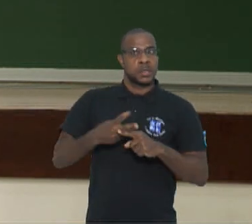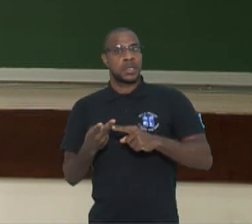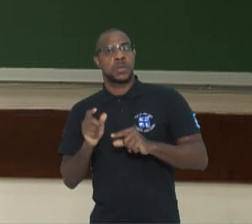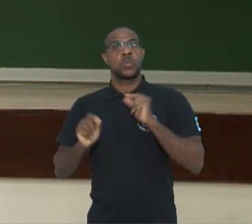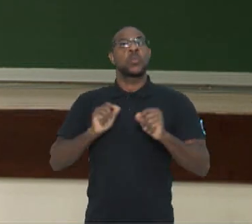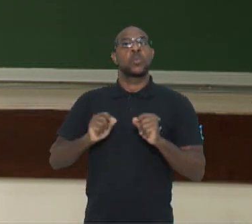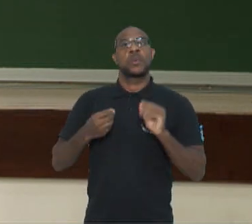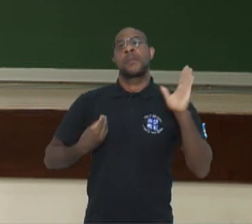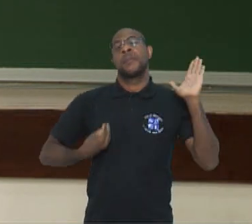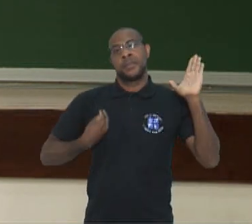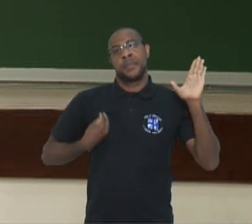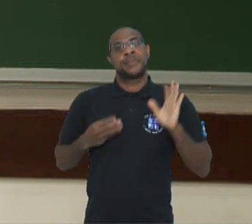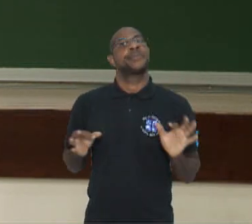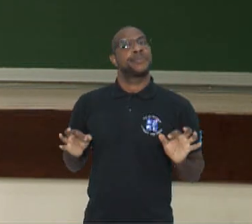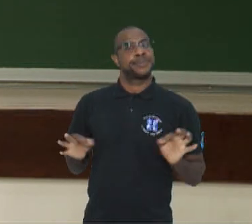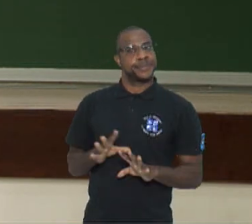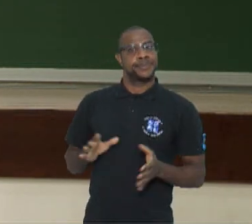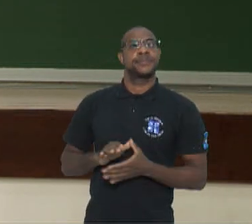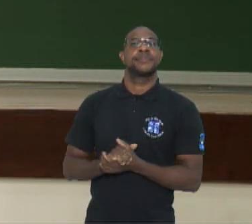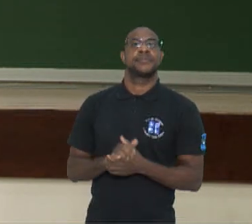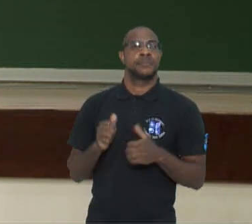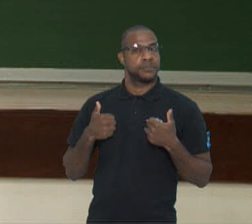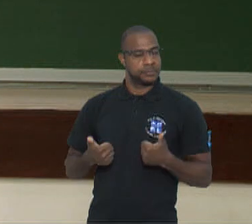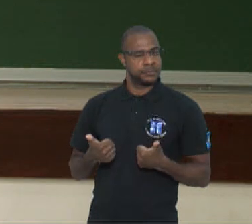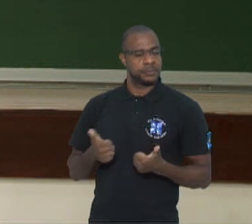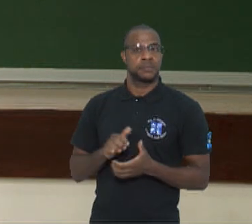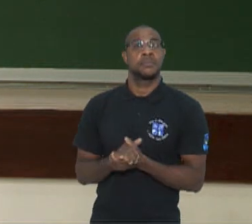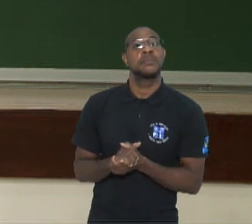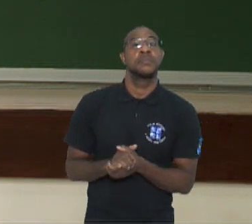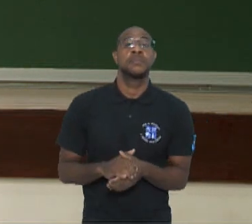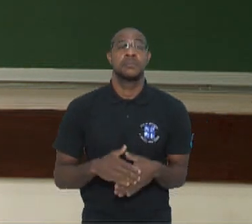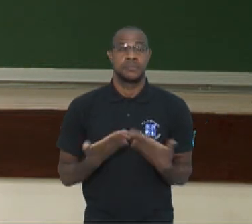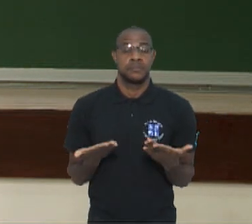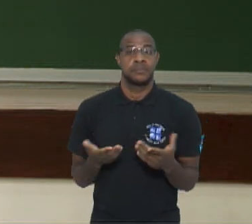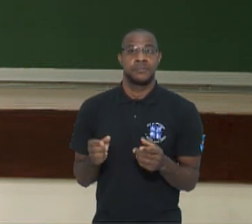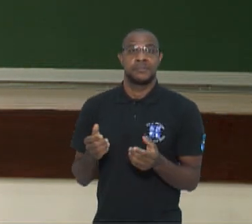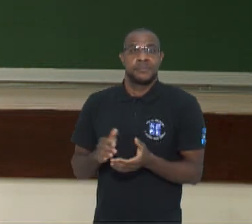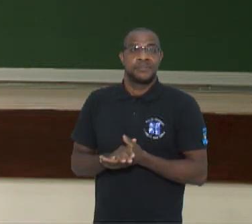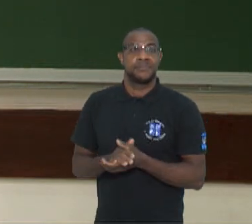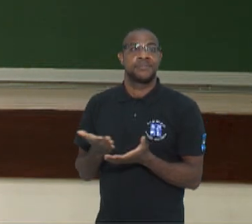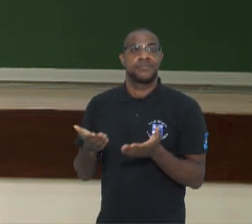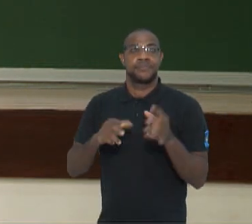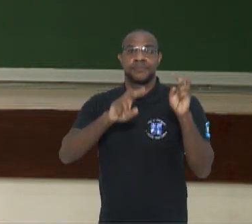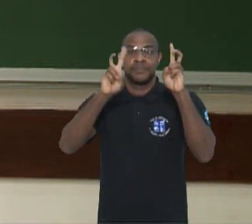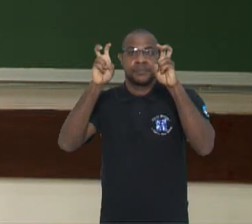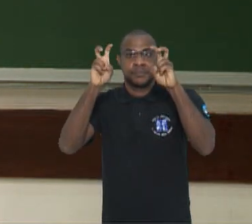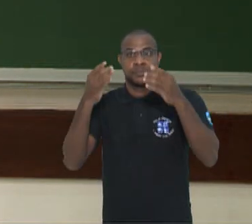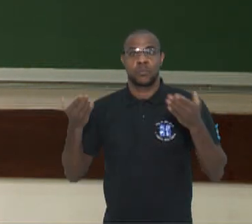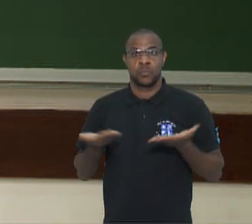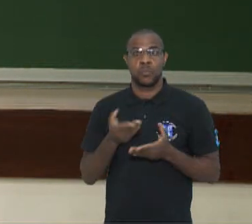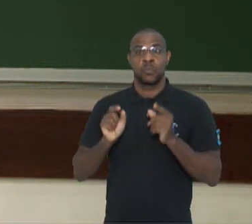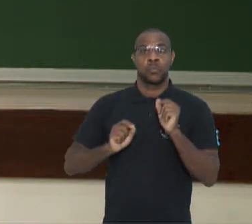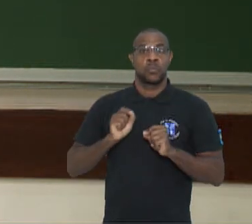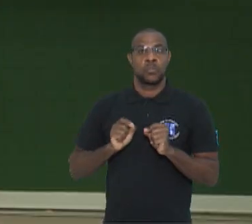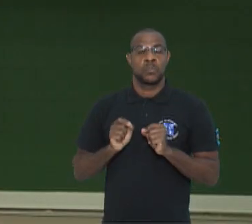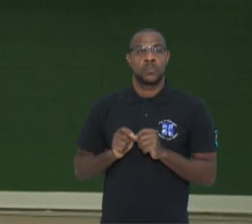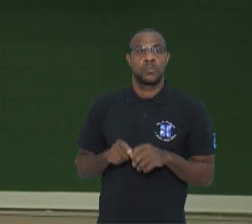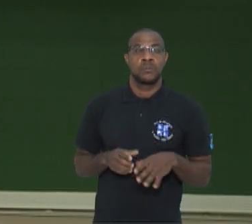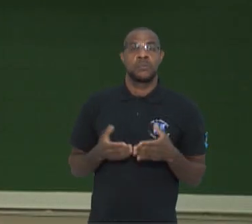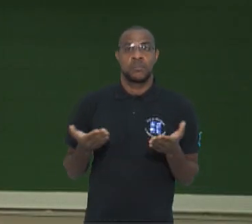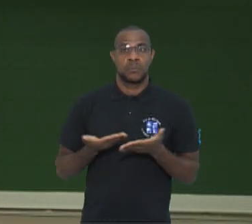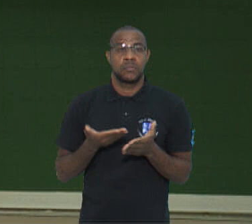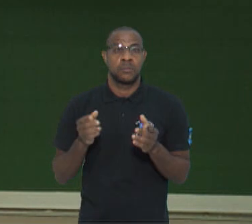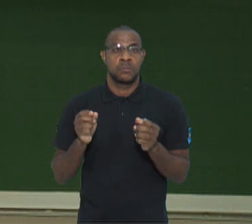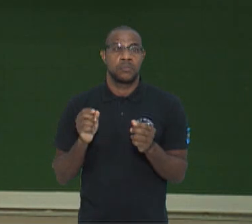presença já está confirmada, ok? Então vamos lá para o nosso assunto de hoje. Hoje nós vamos